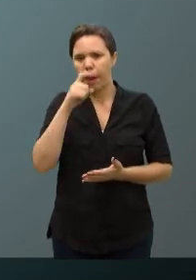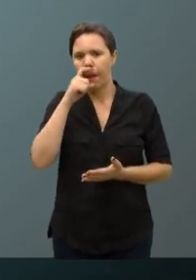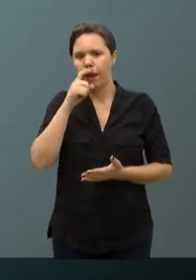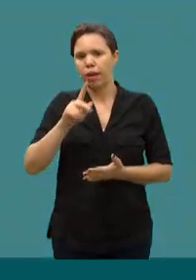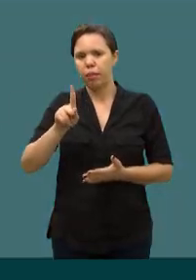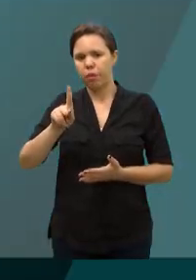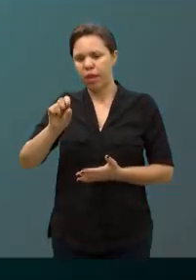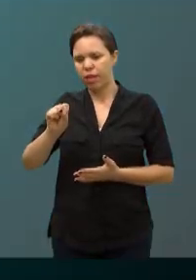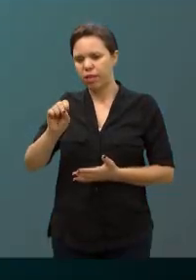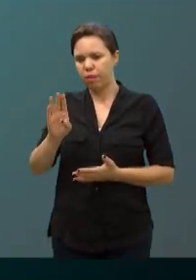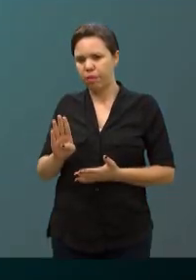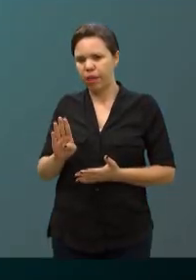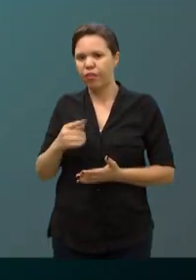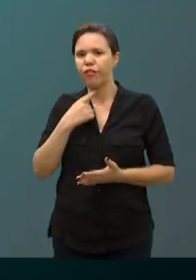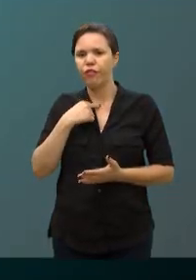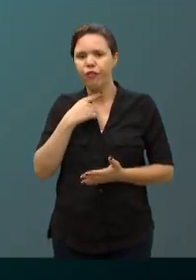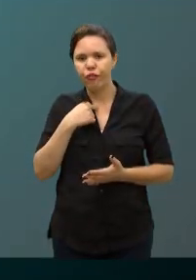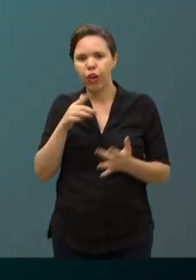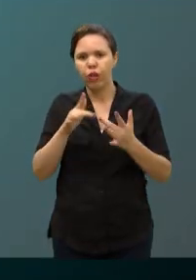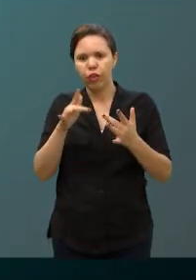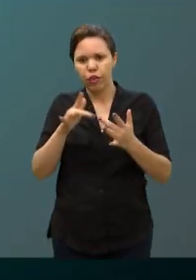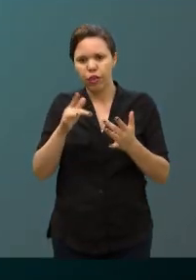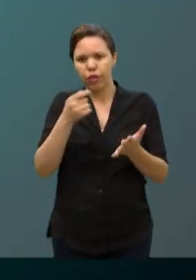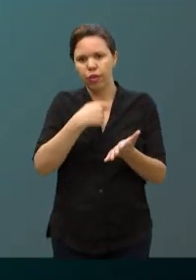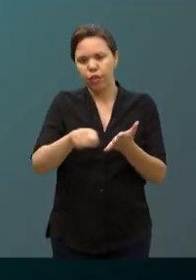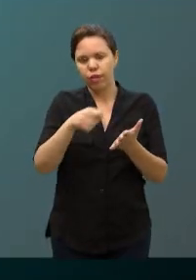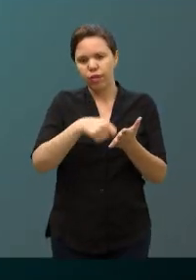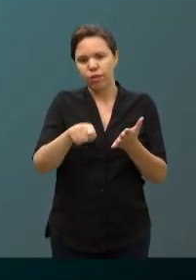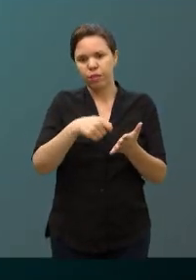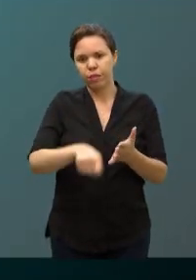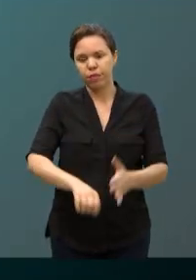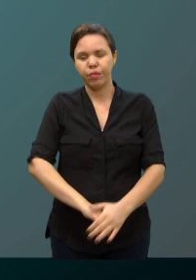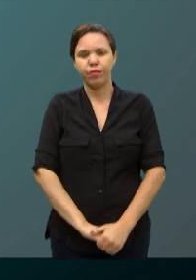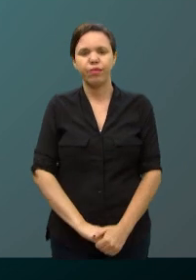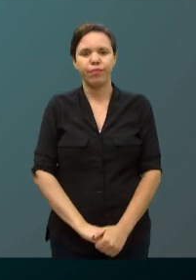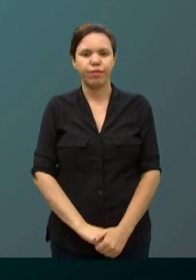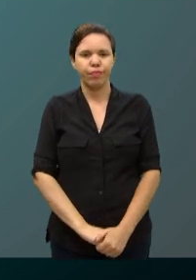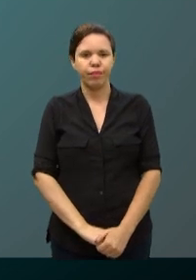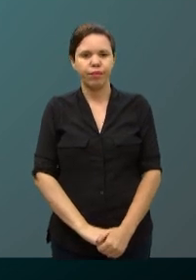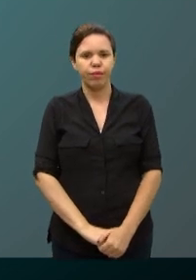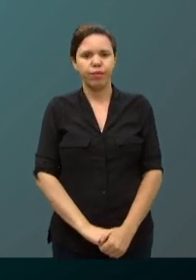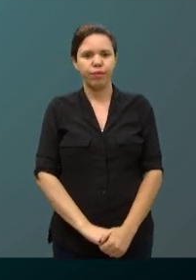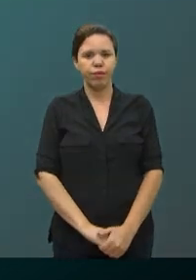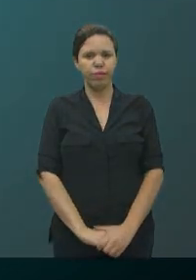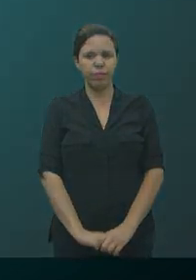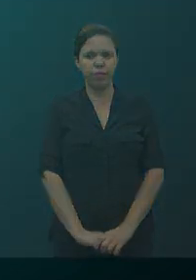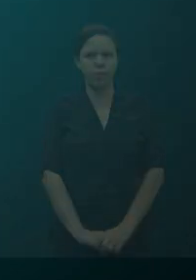PSB. Se desejar entrar em contato com o parlamentar, anote.